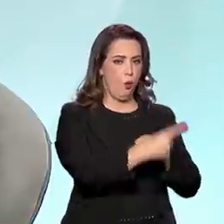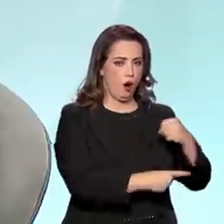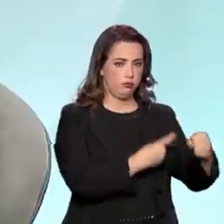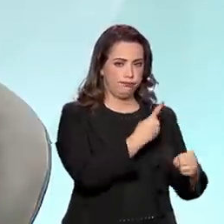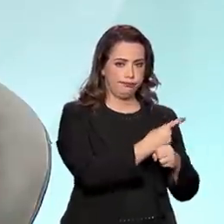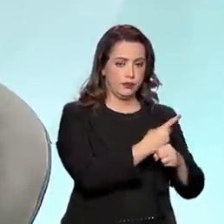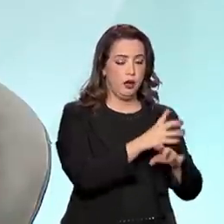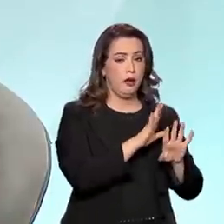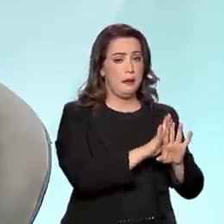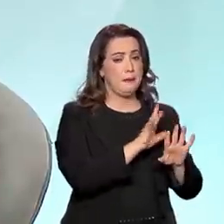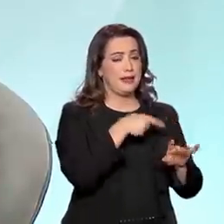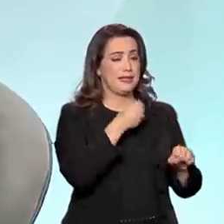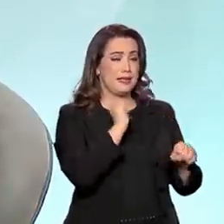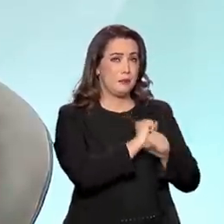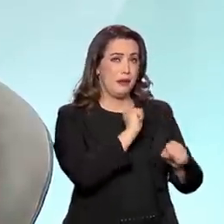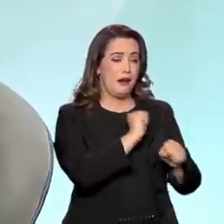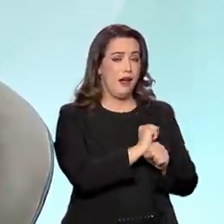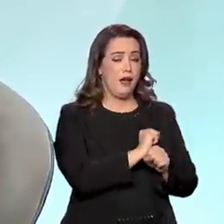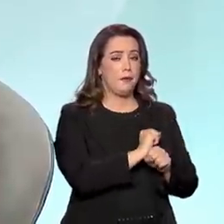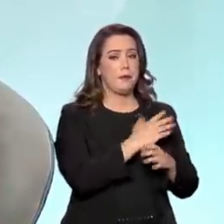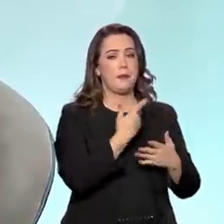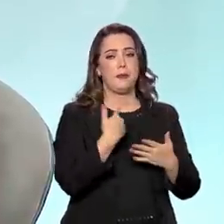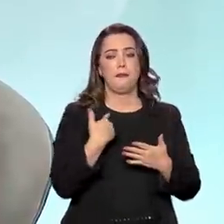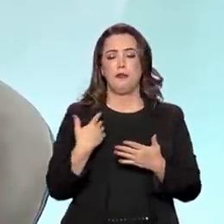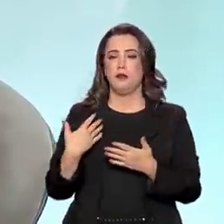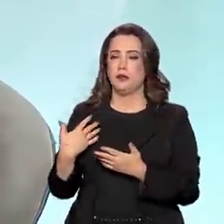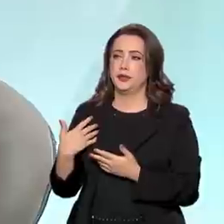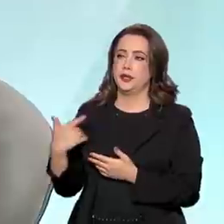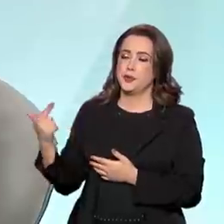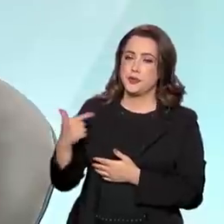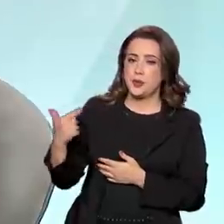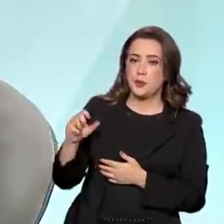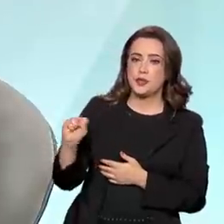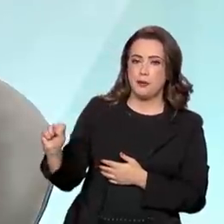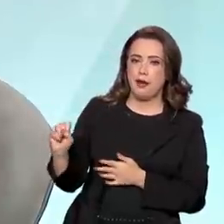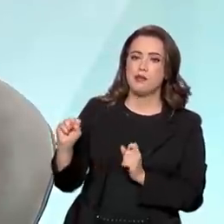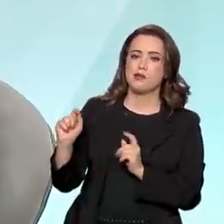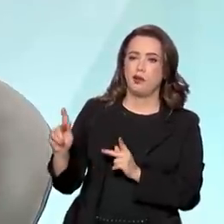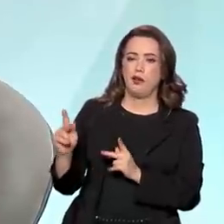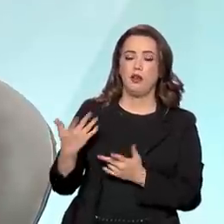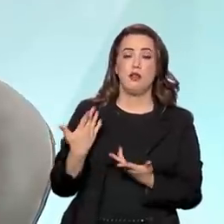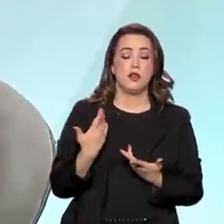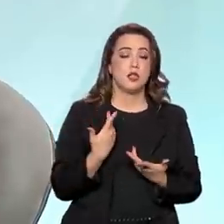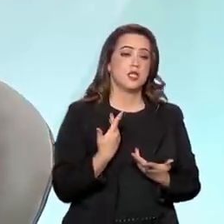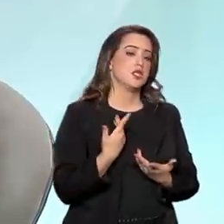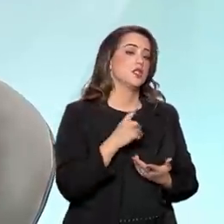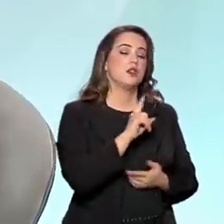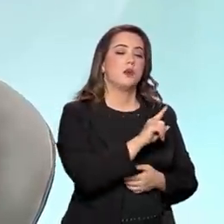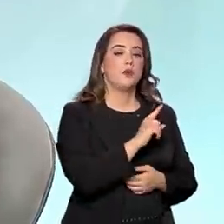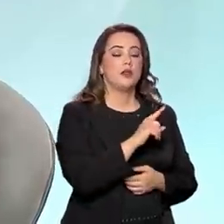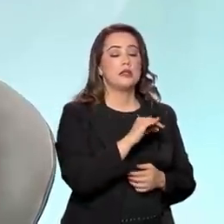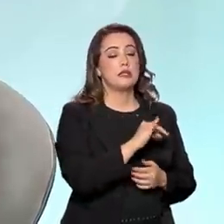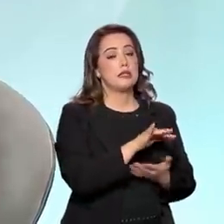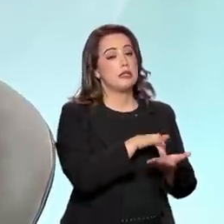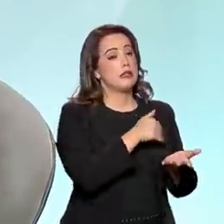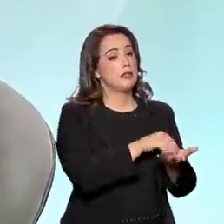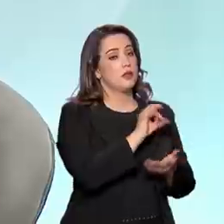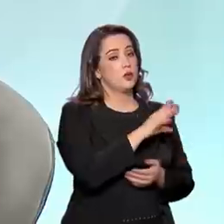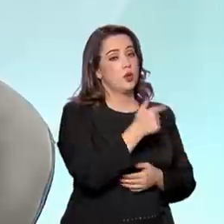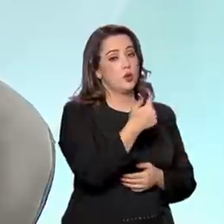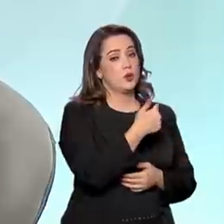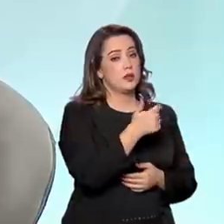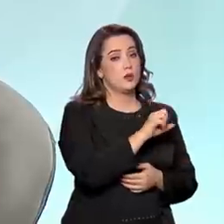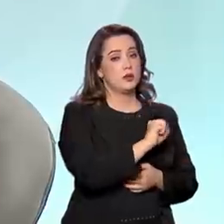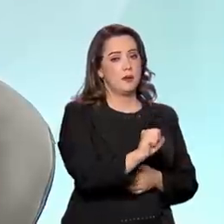e depois desse período por exemplo se eu trouxer está em outubro em vencer no ano subsequente ele vai ser No